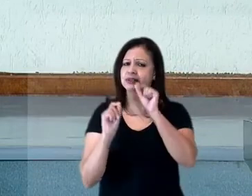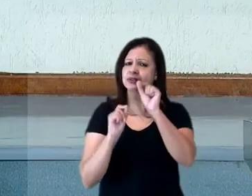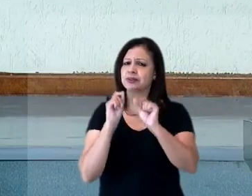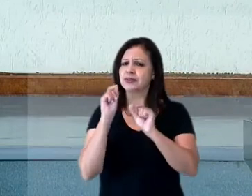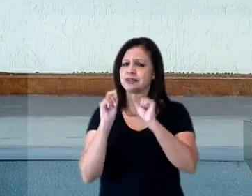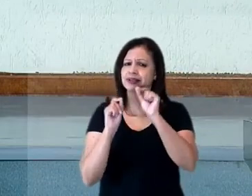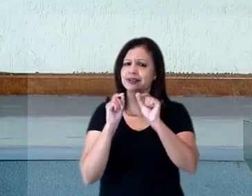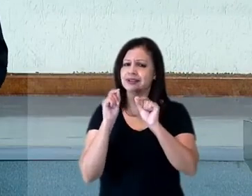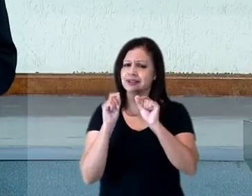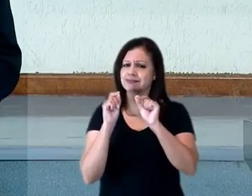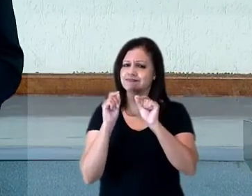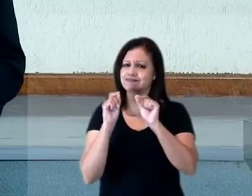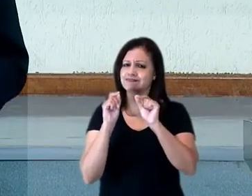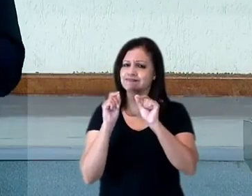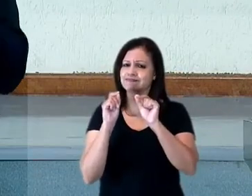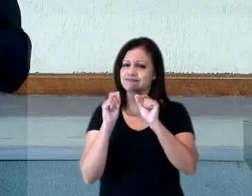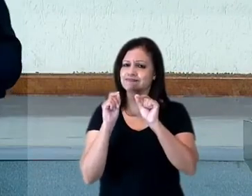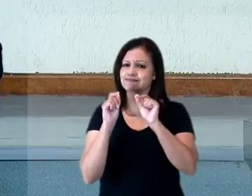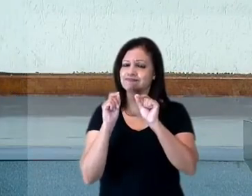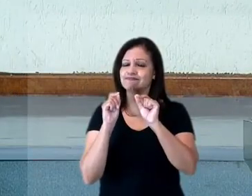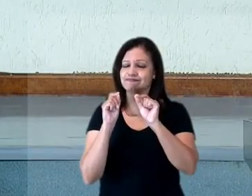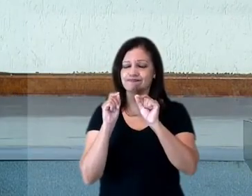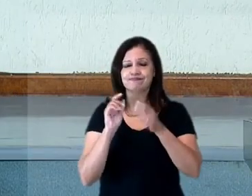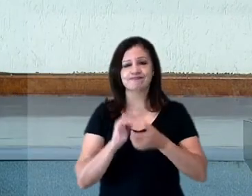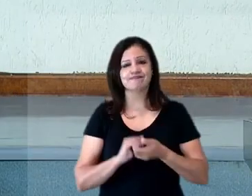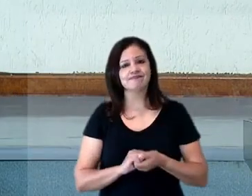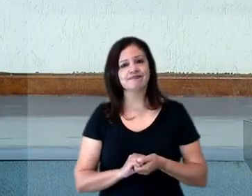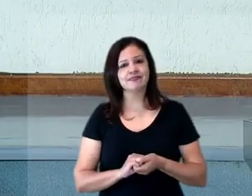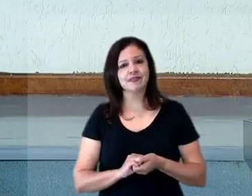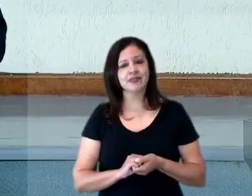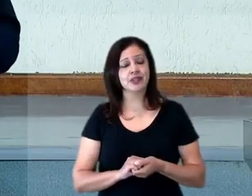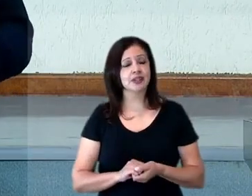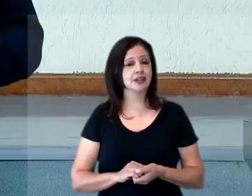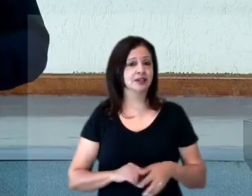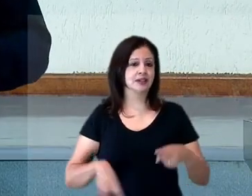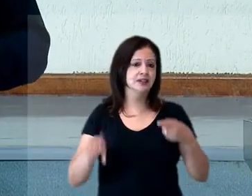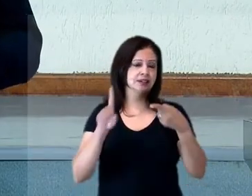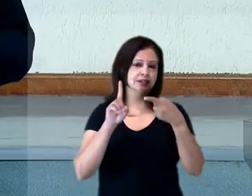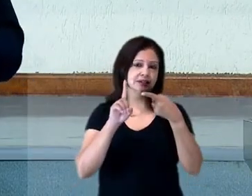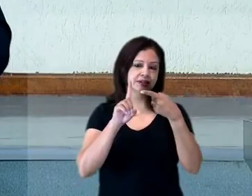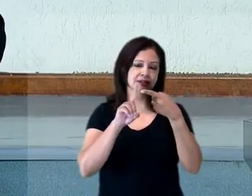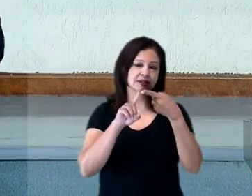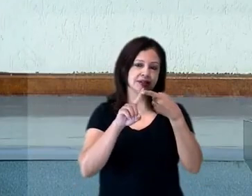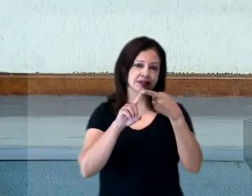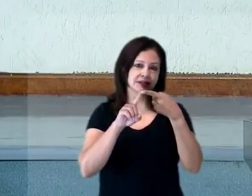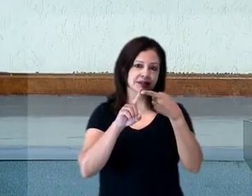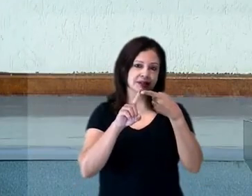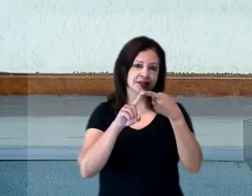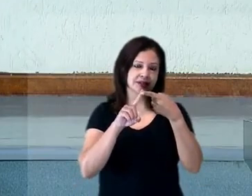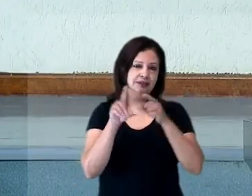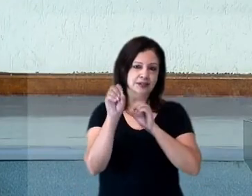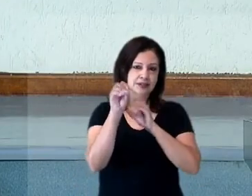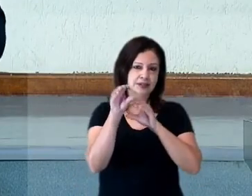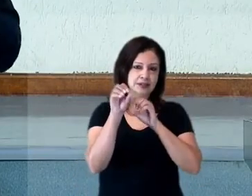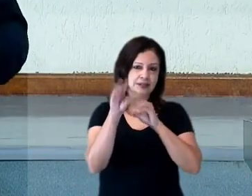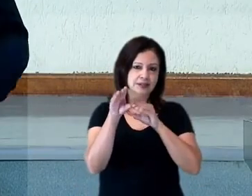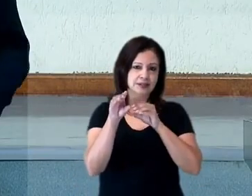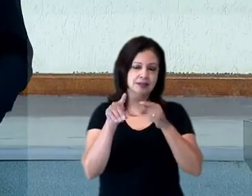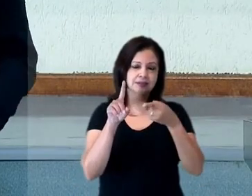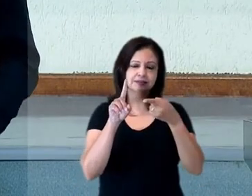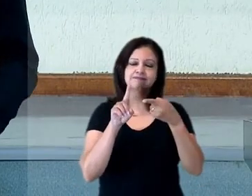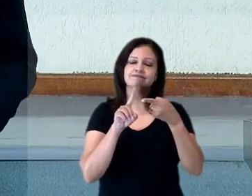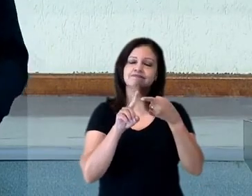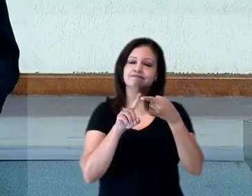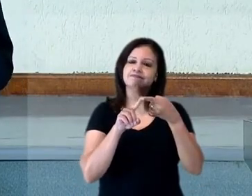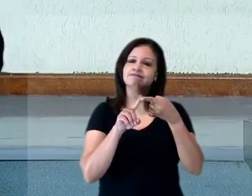e não colocamos em prática. E esse é o desafio. E a primeira recomendação, o primeiro ensino de